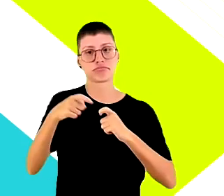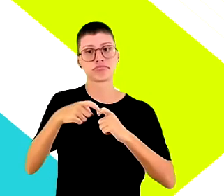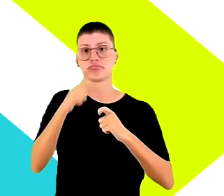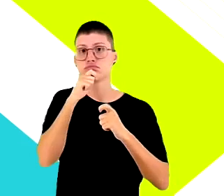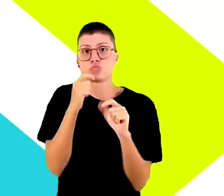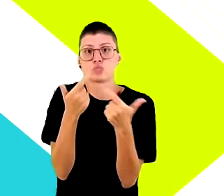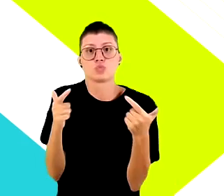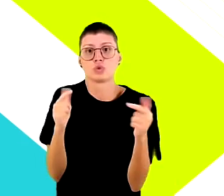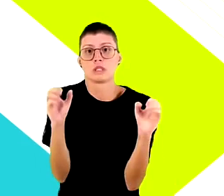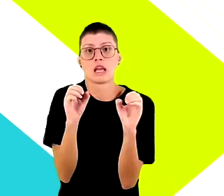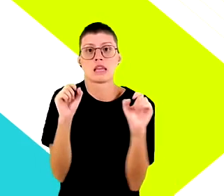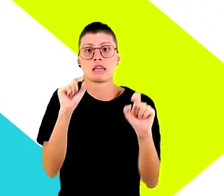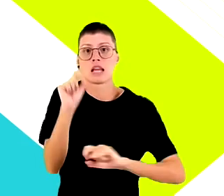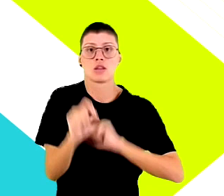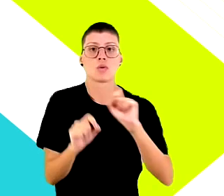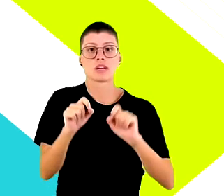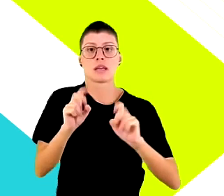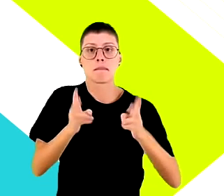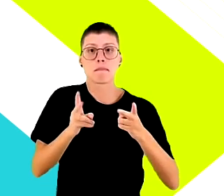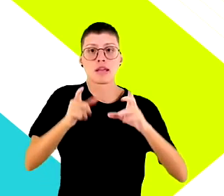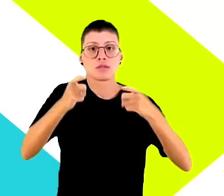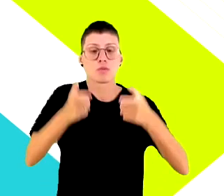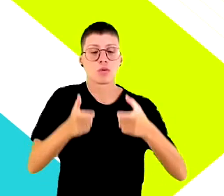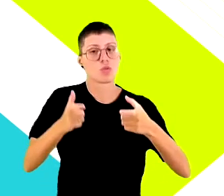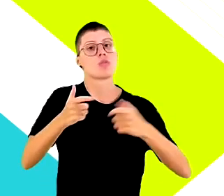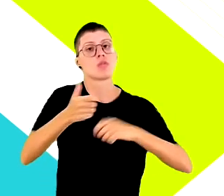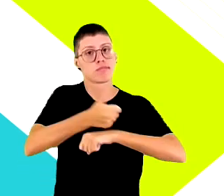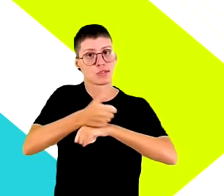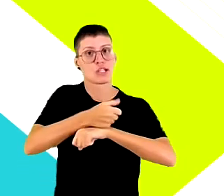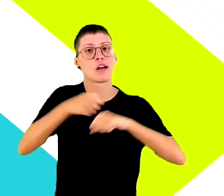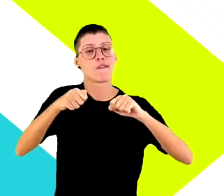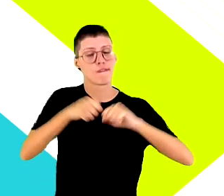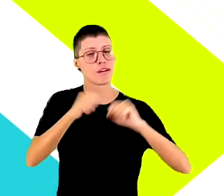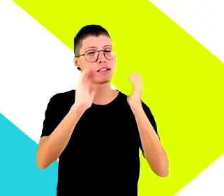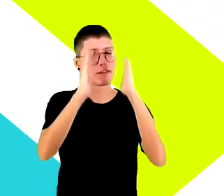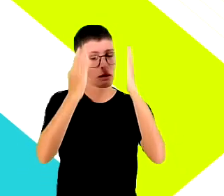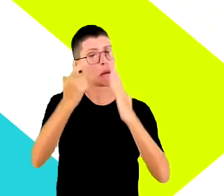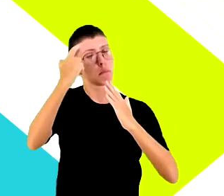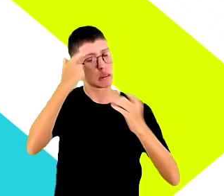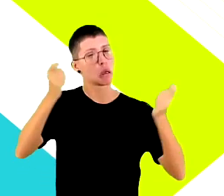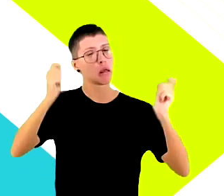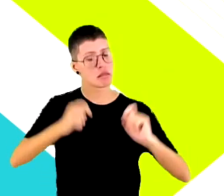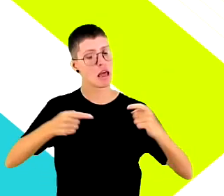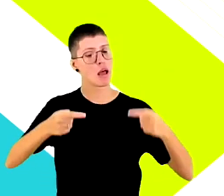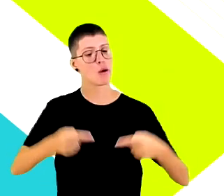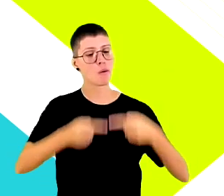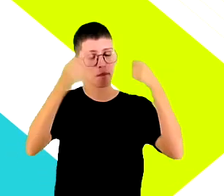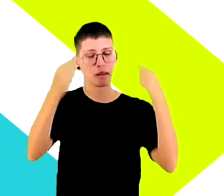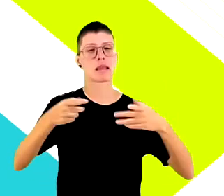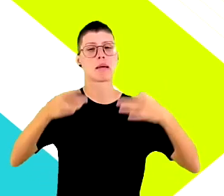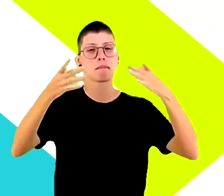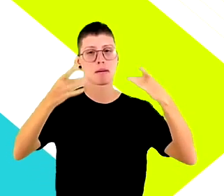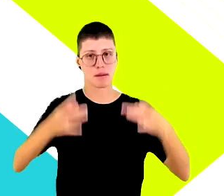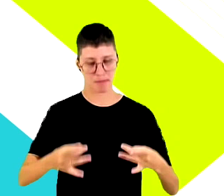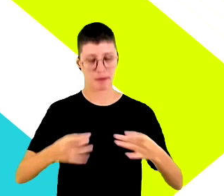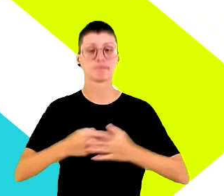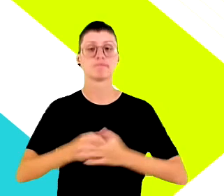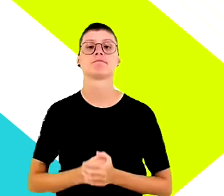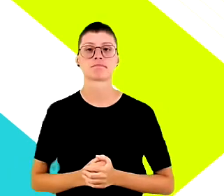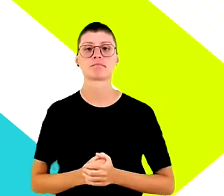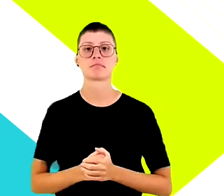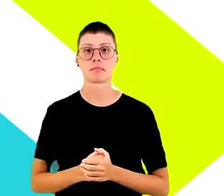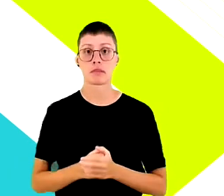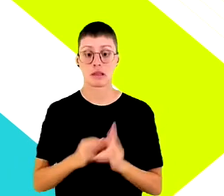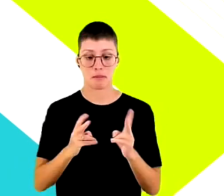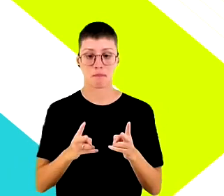prestadores naquele local, e os nossos profissionais fizeram avaliação, consideraram que era procedente, estão dando suporte para isso. Tá? O perevento, que é acompanhar